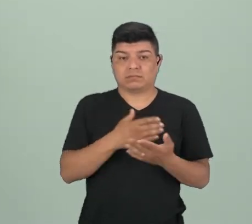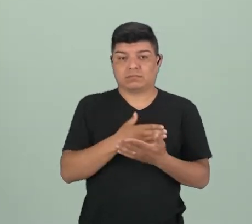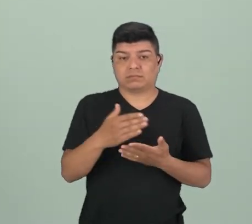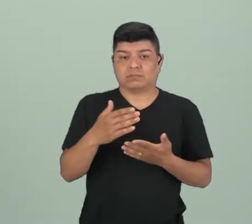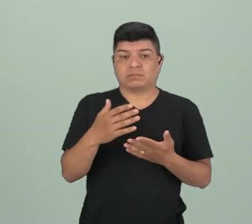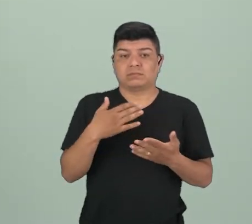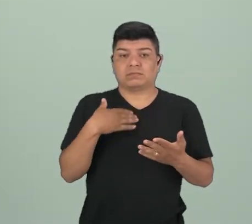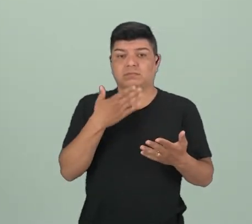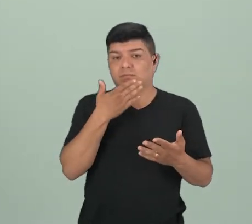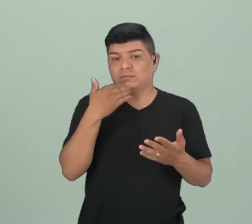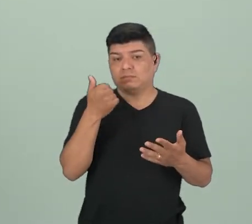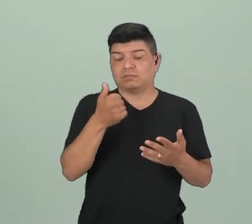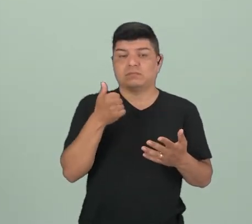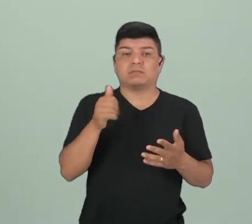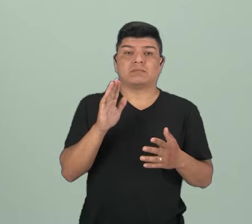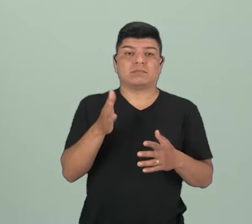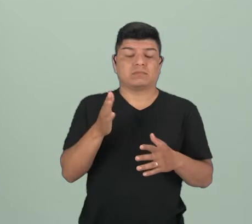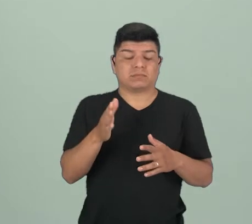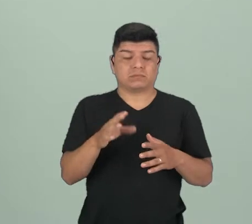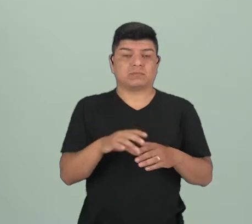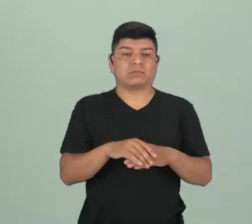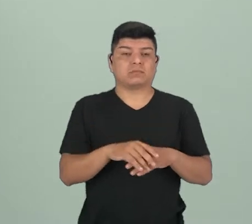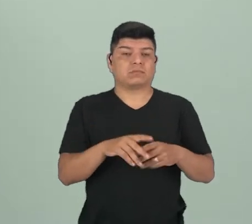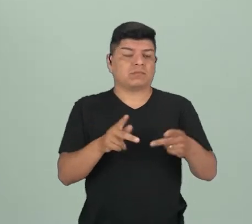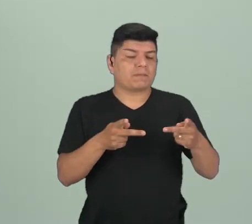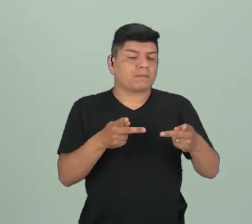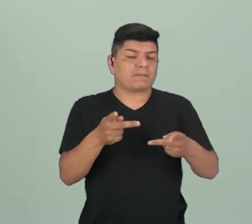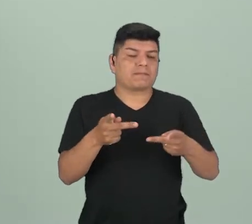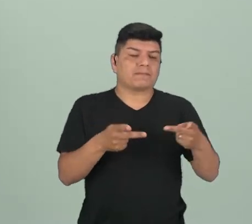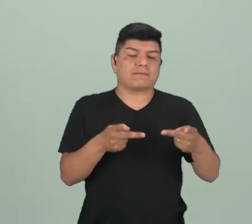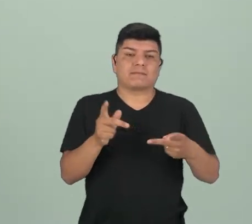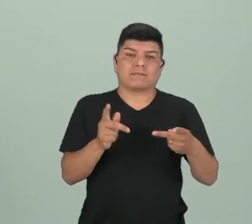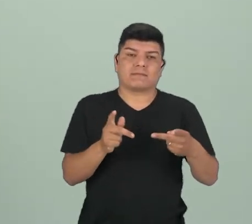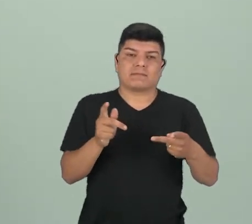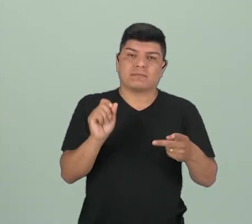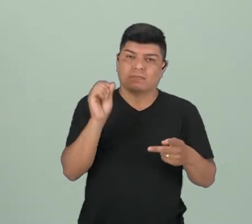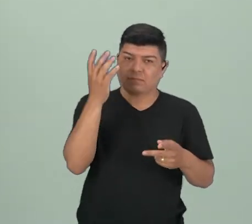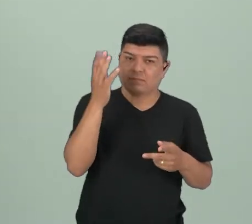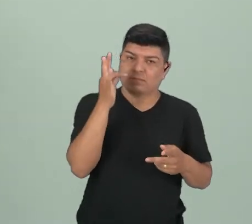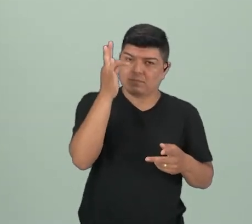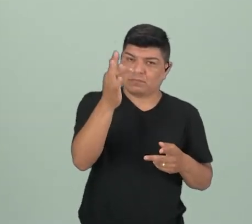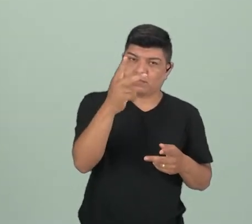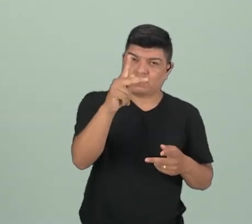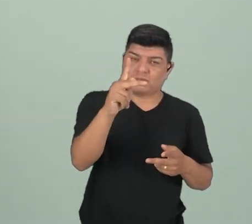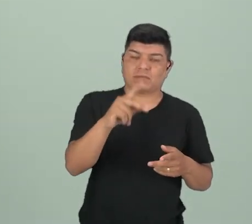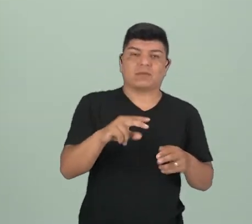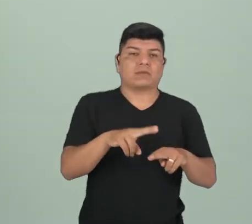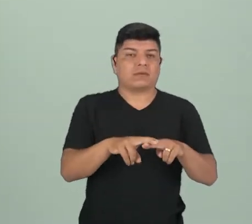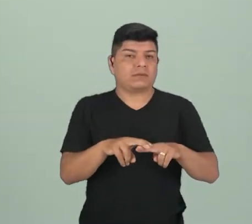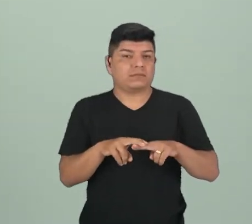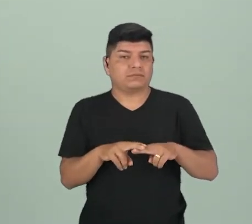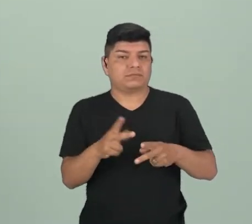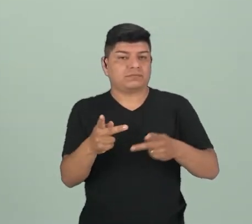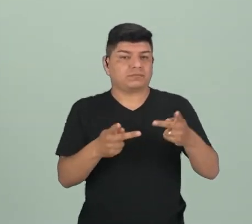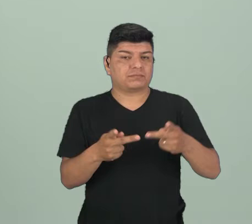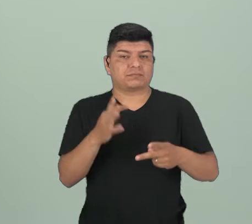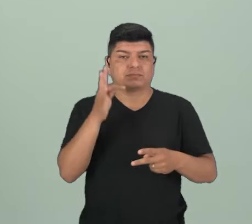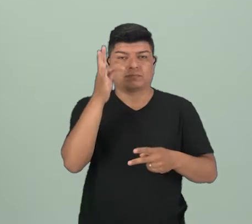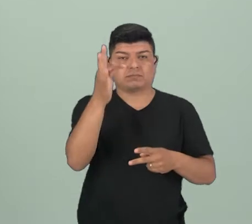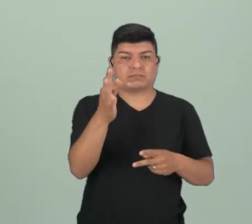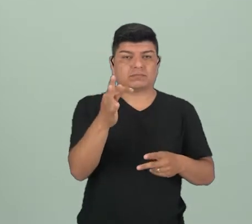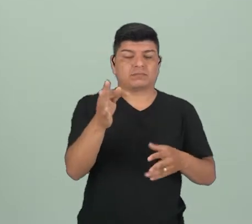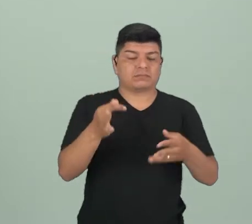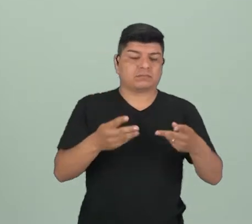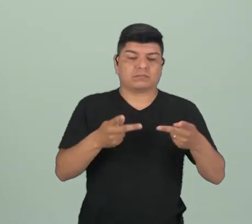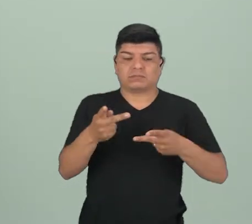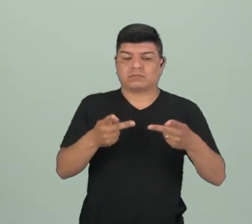se encaixar em alguma coisa, né, para você planejar suas ações, né, planejar seu futuro. Então quando eu falo de plano futuro é planejamento